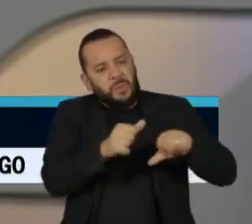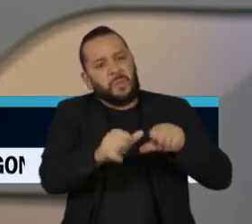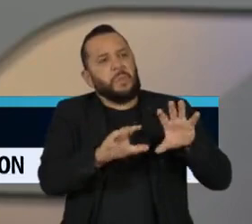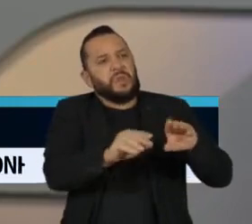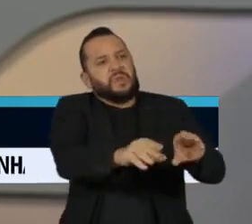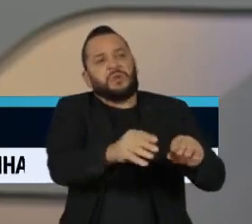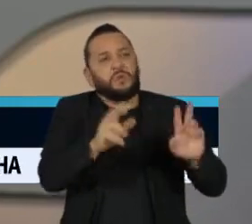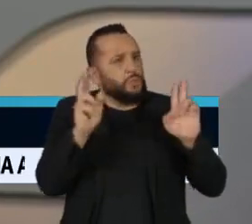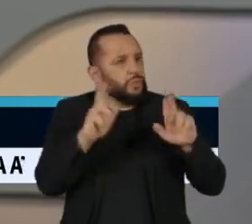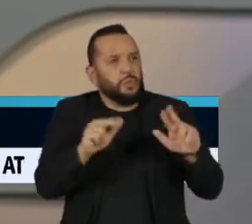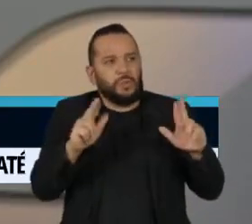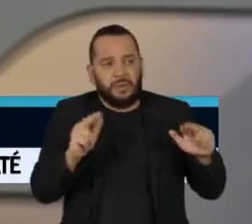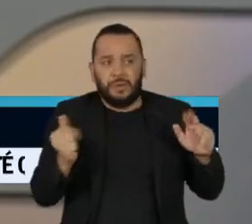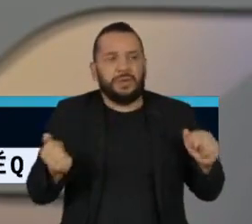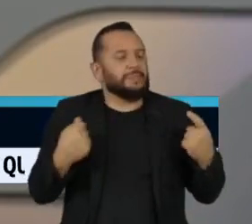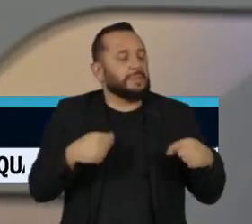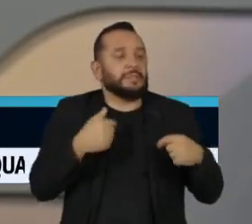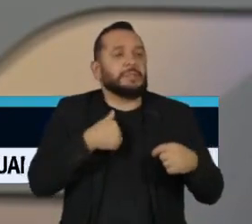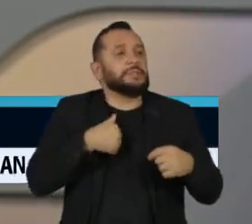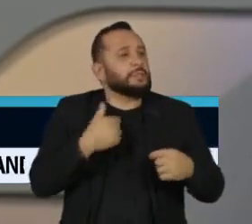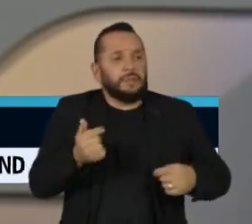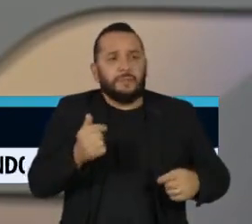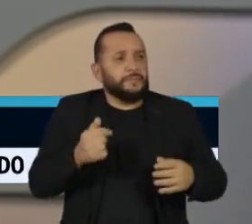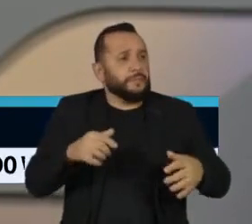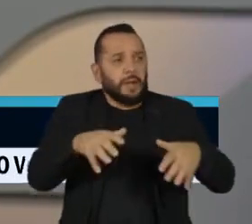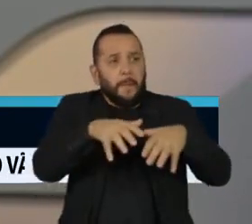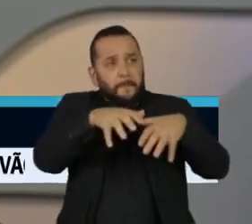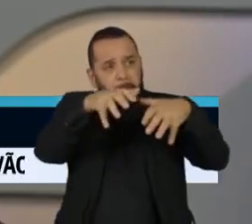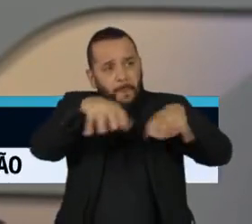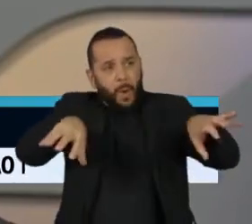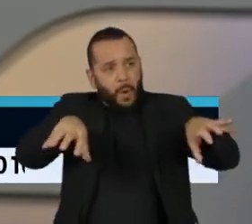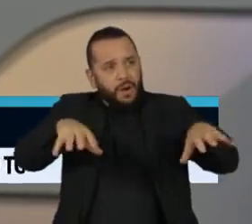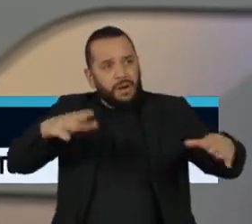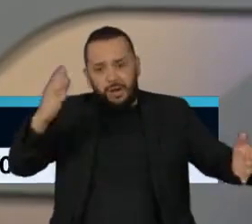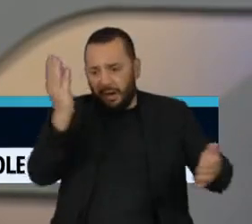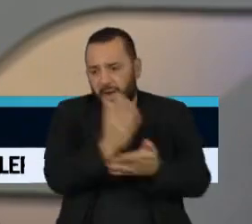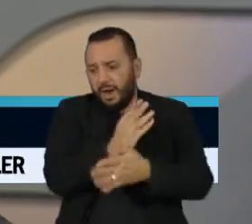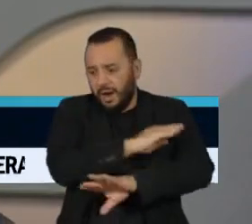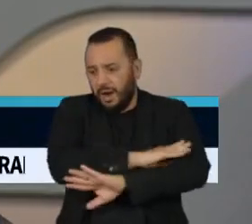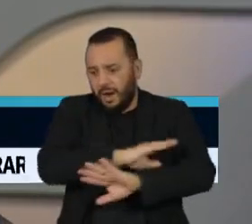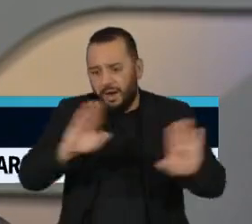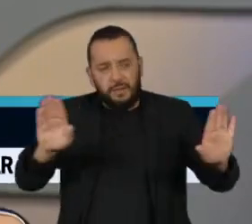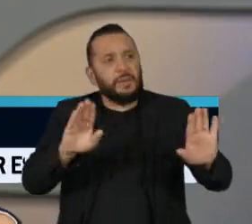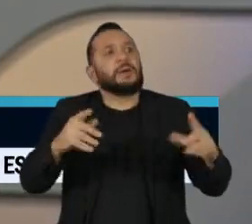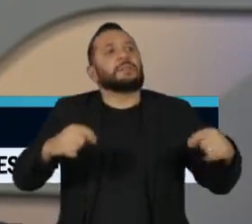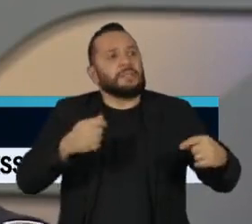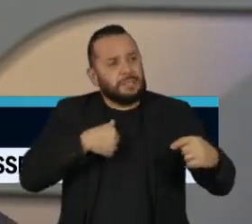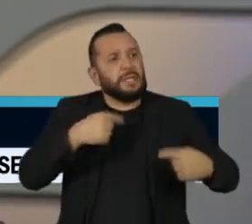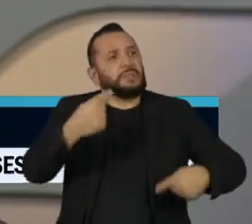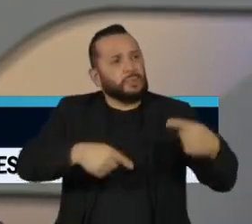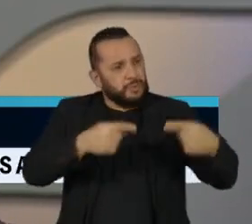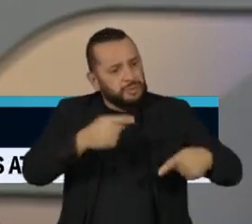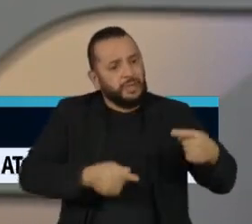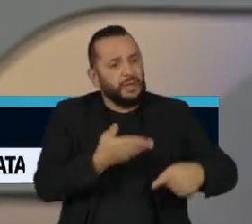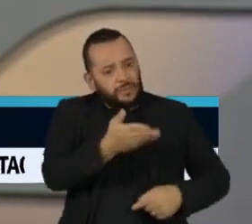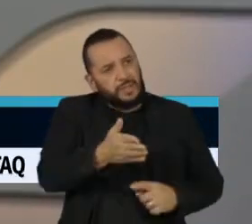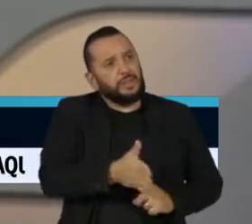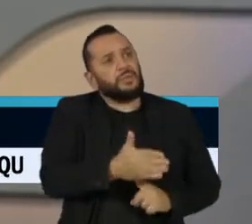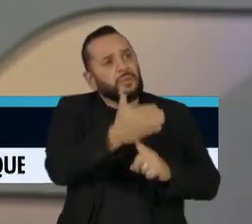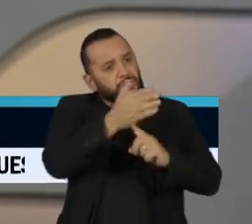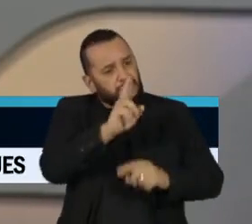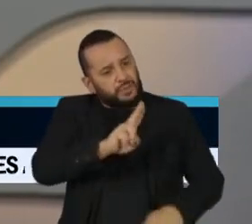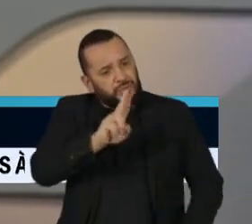terreno pantanoso da polarização política e ser deslocado para a discussão da tecnologia que é